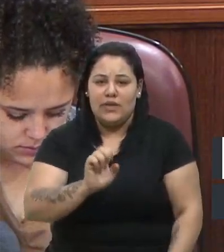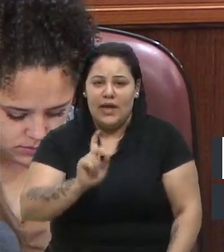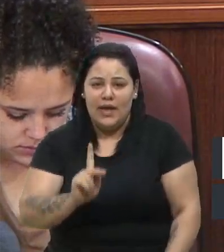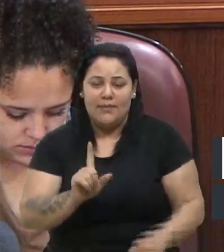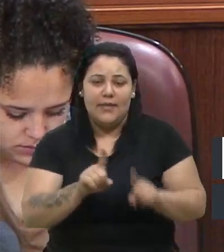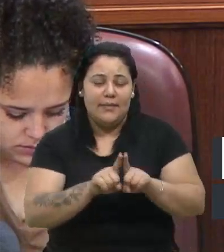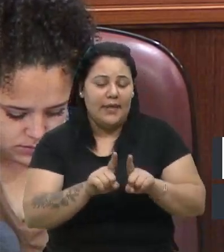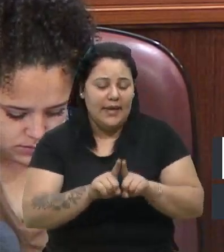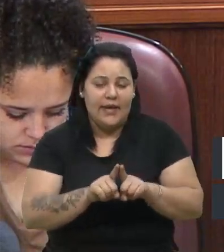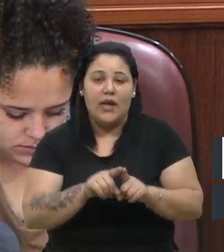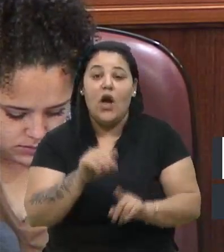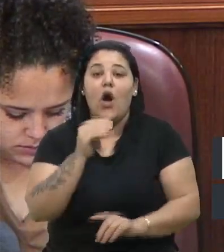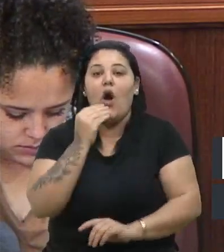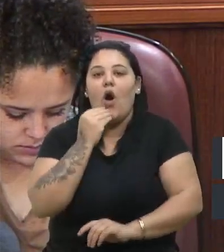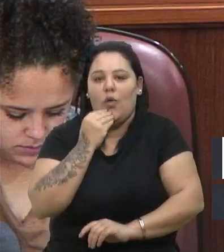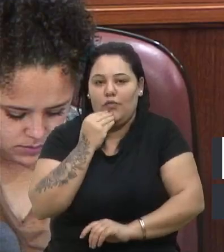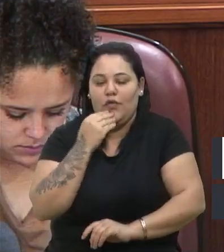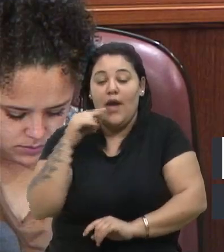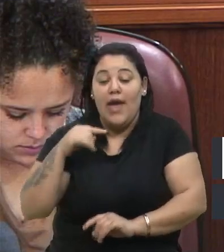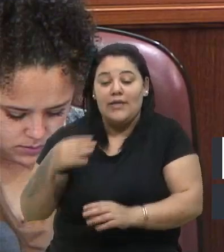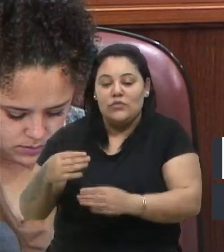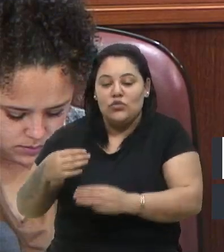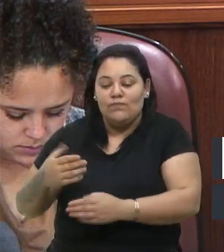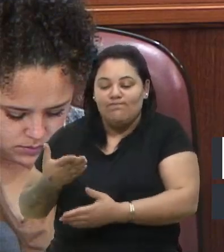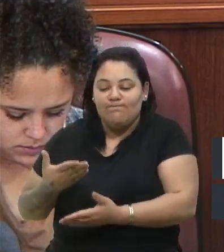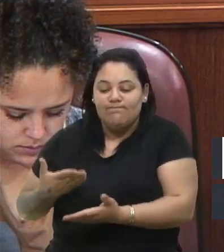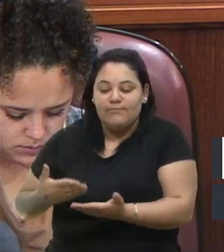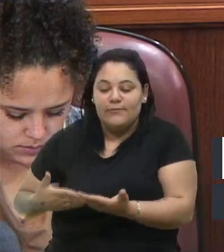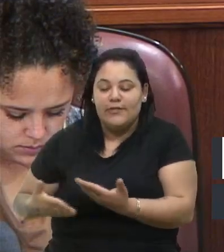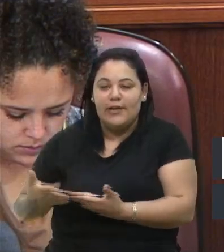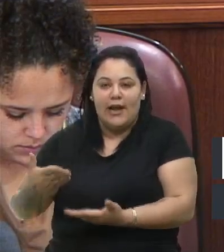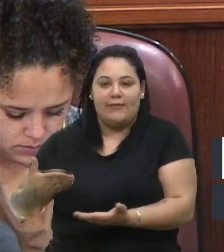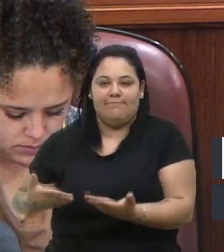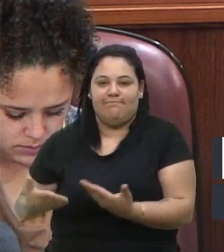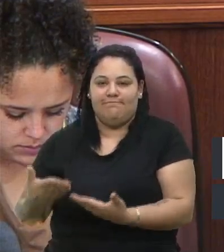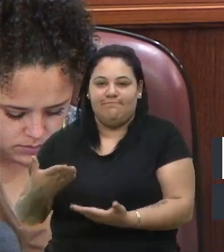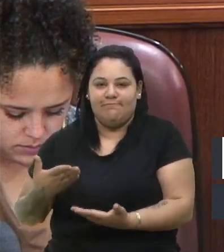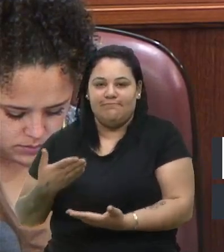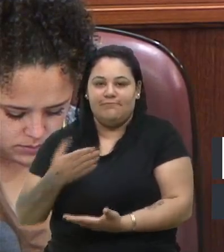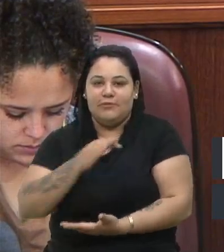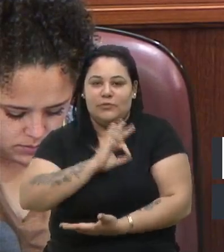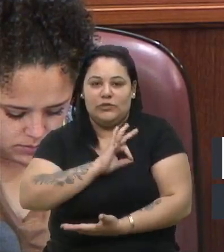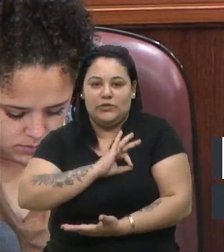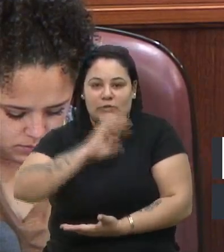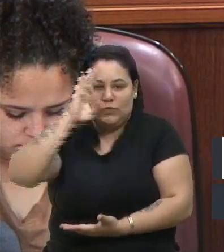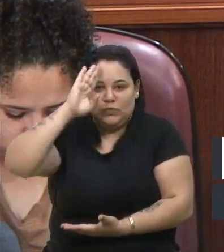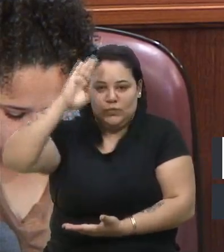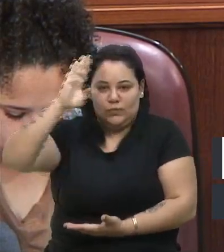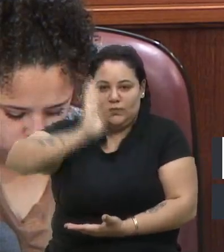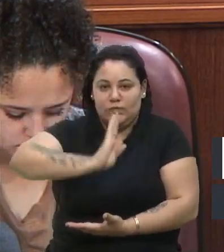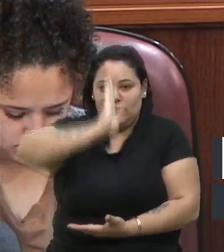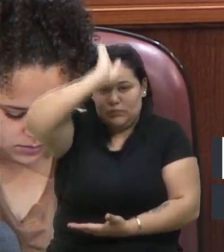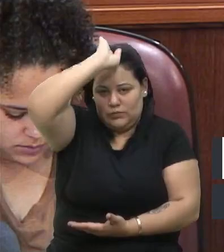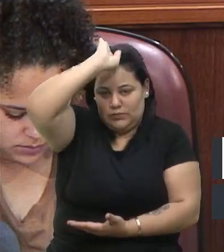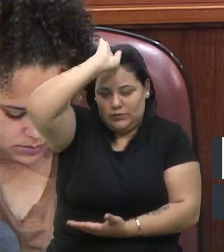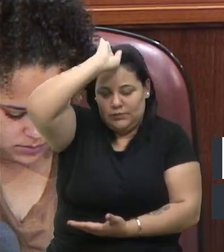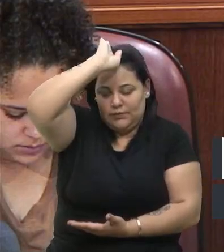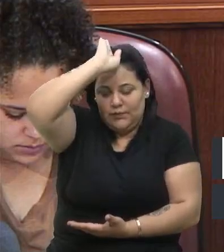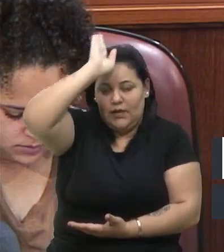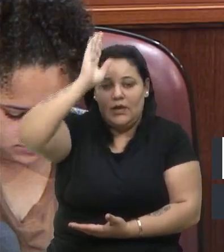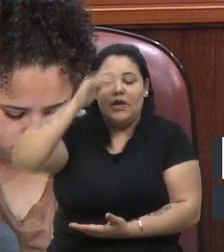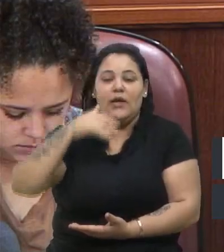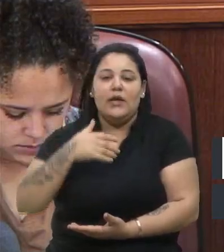enfim. Lógico, essa moção trata dos policiais da Brigada Militar, né, e do Corpo de Bombeiros, e eu